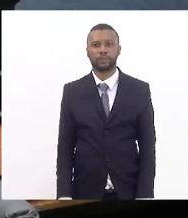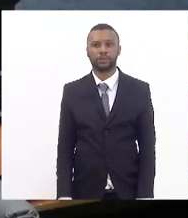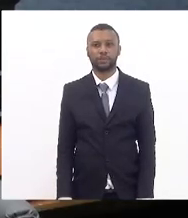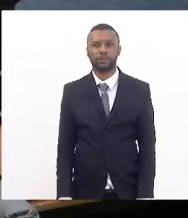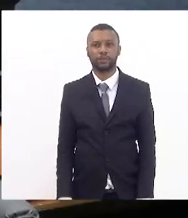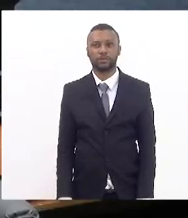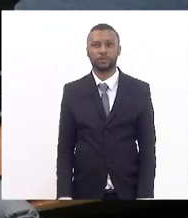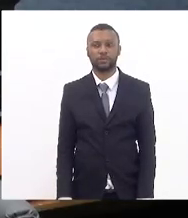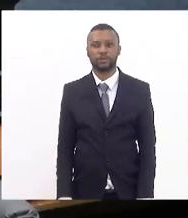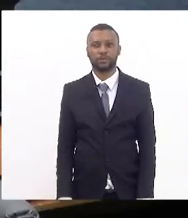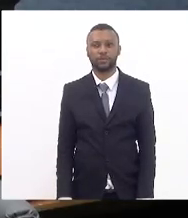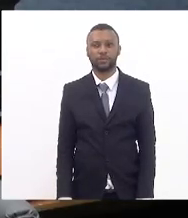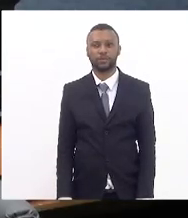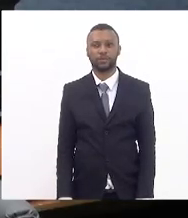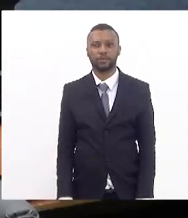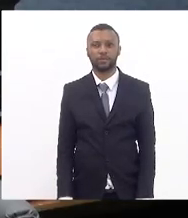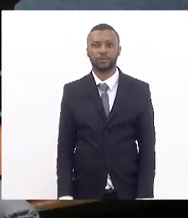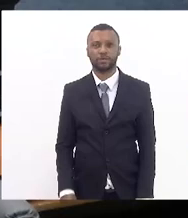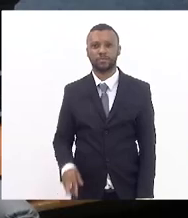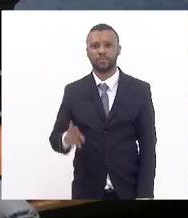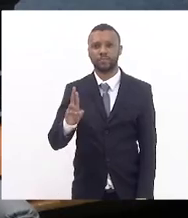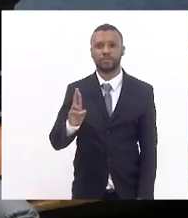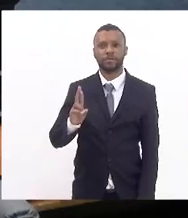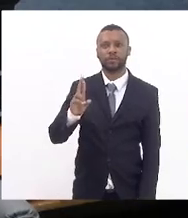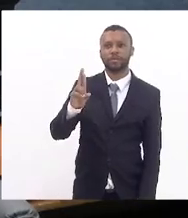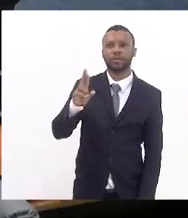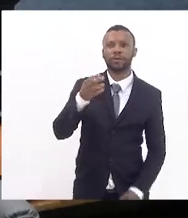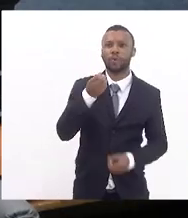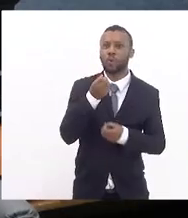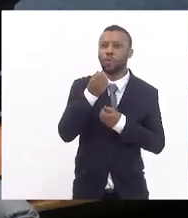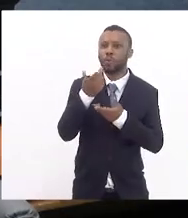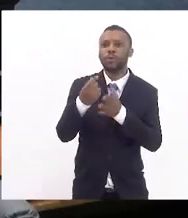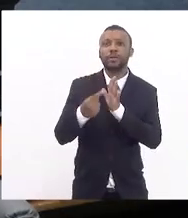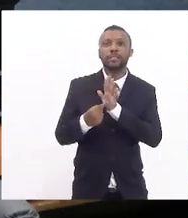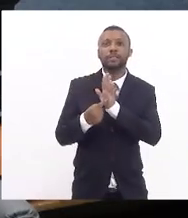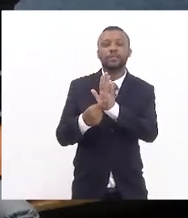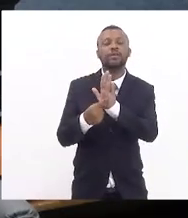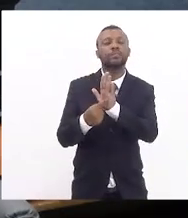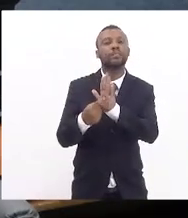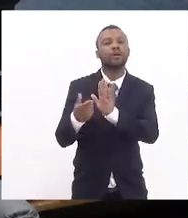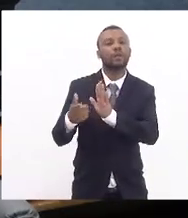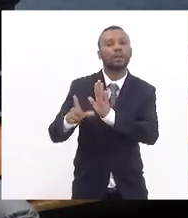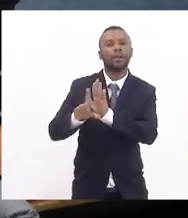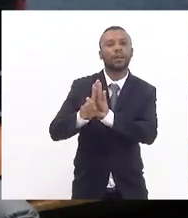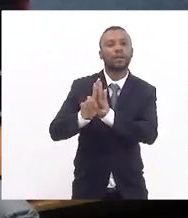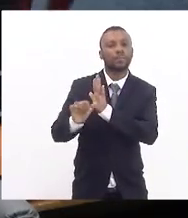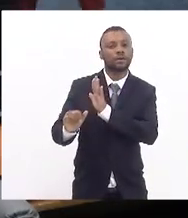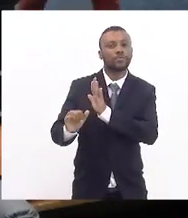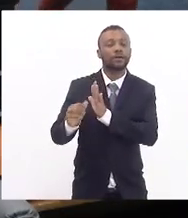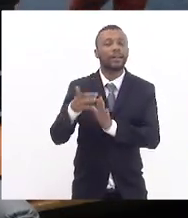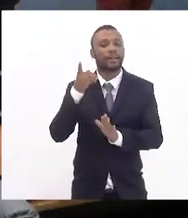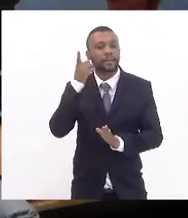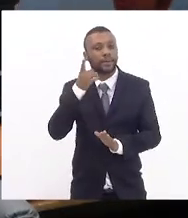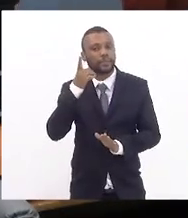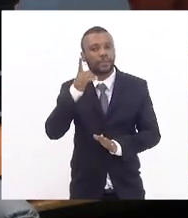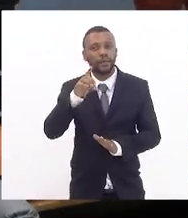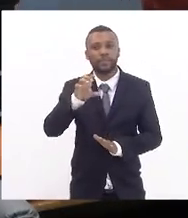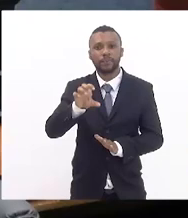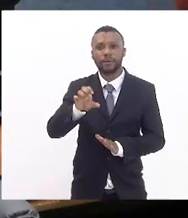Pendendo relator da Comissão de Indicação Legislativa, deputado Eurico Júnior.